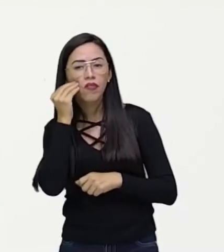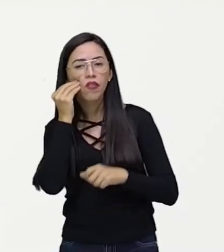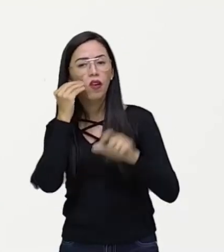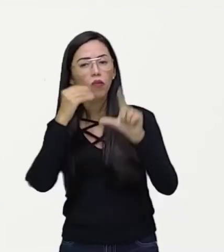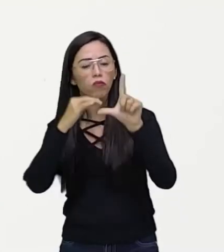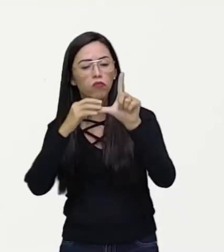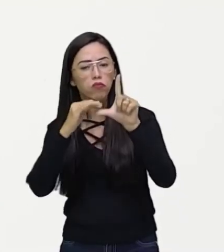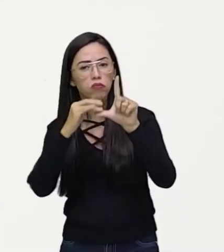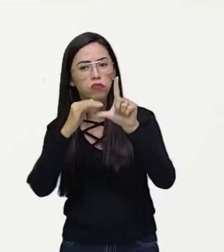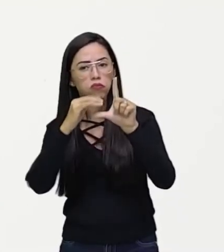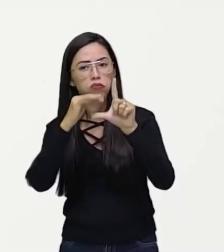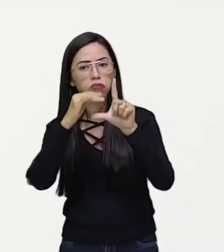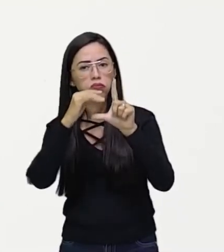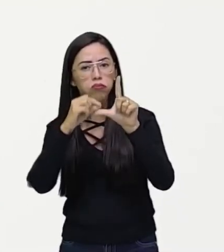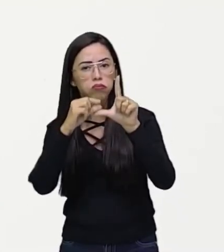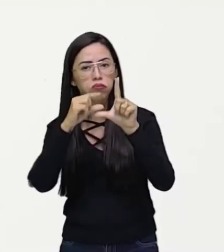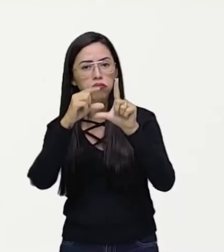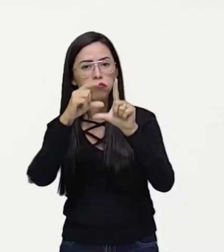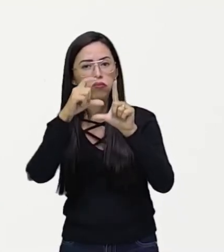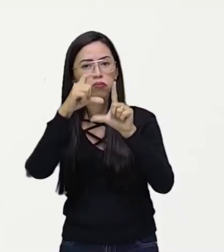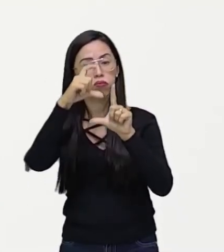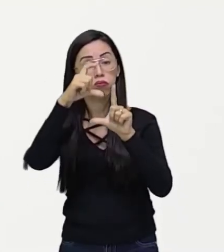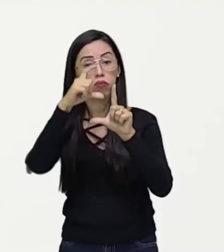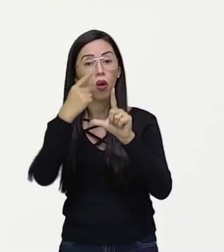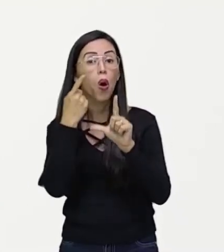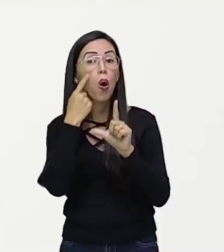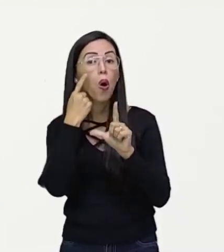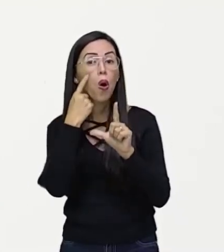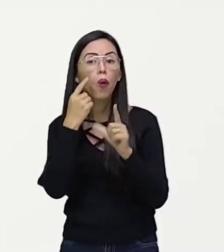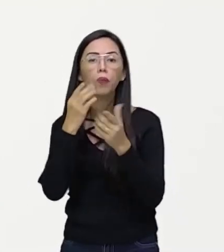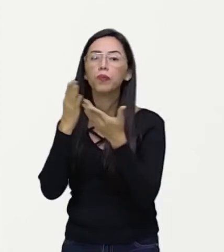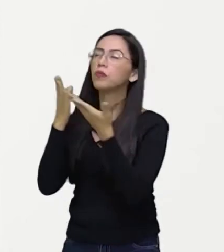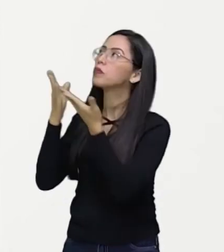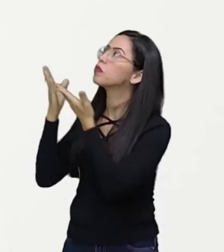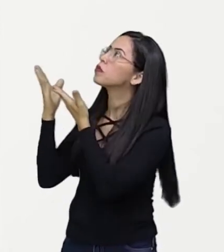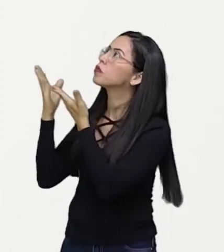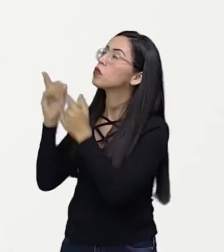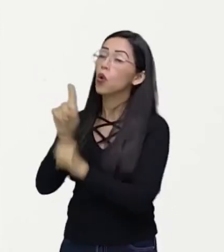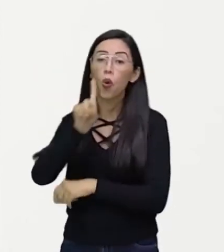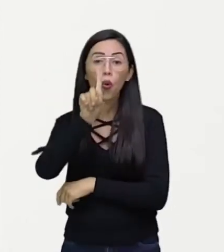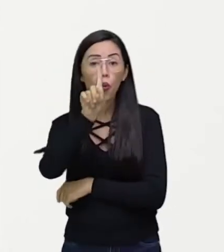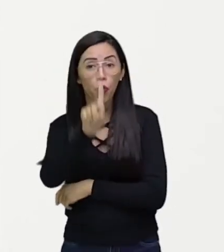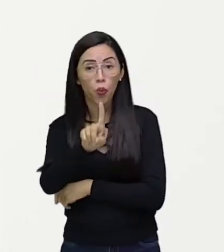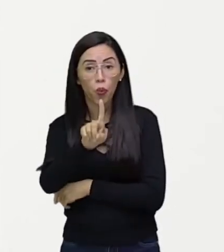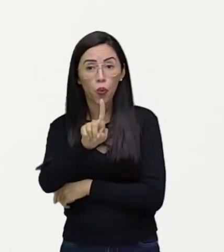dos líquidos. 1 litro.